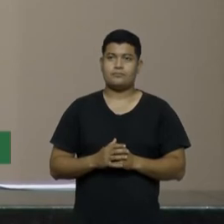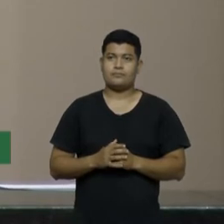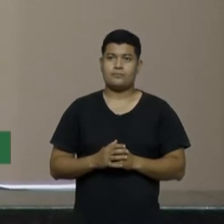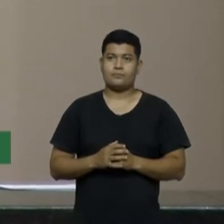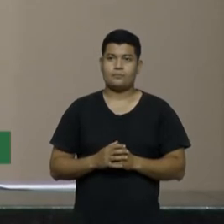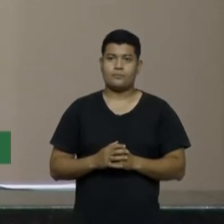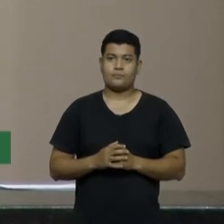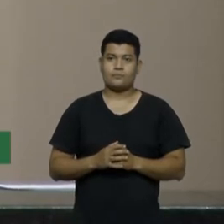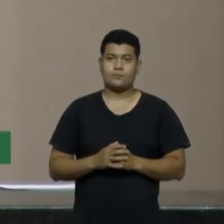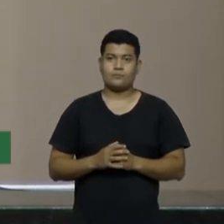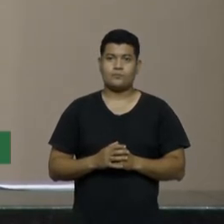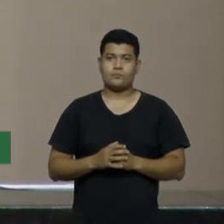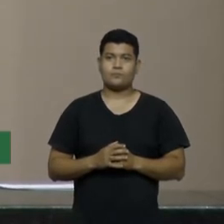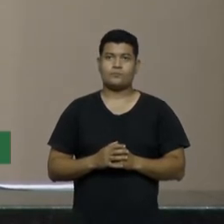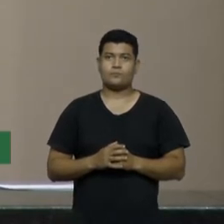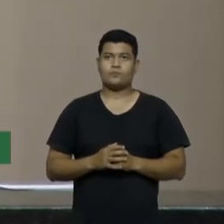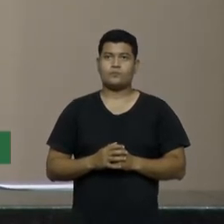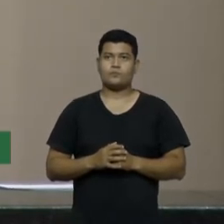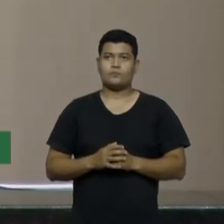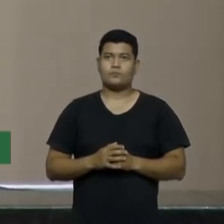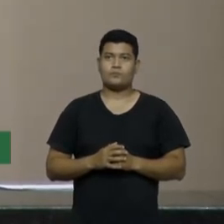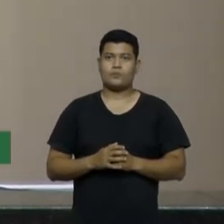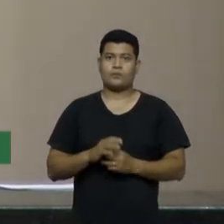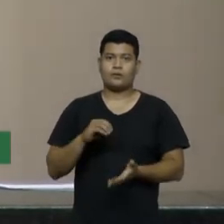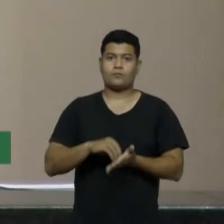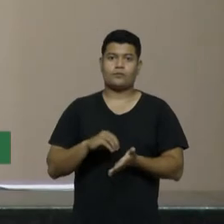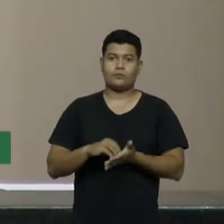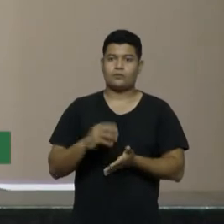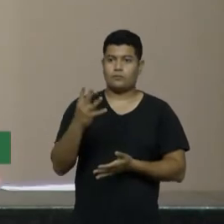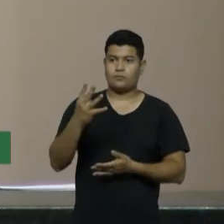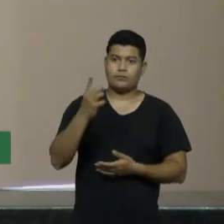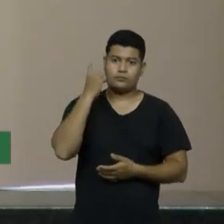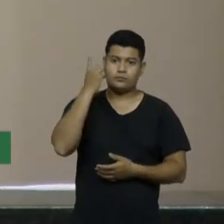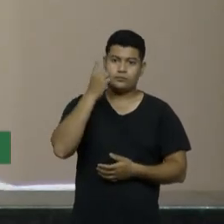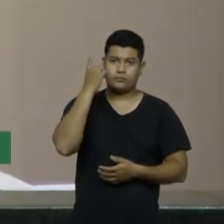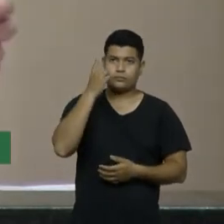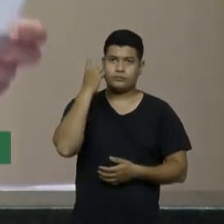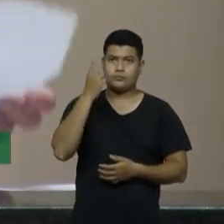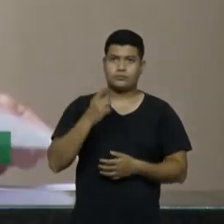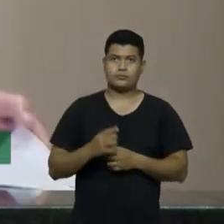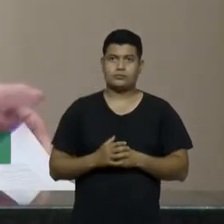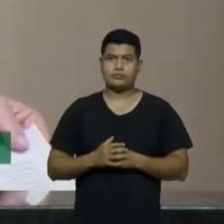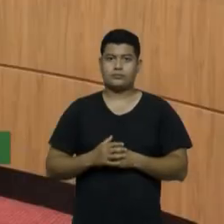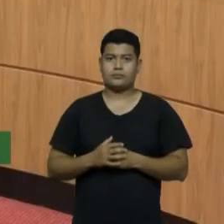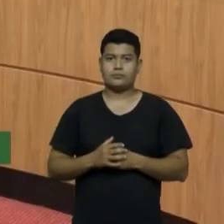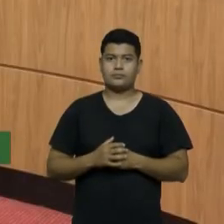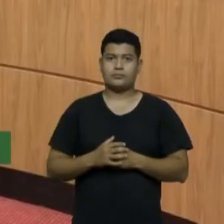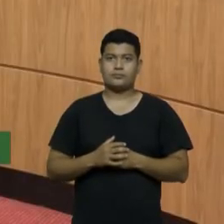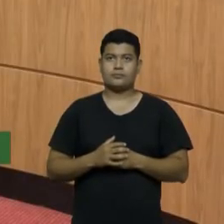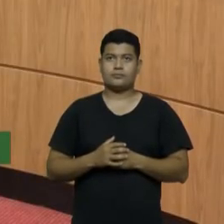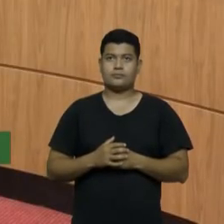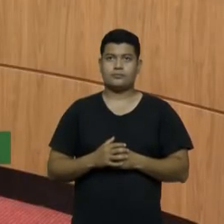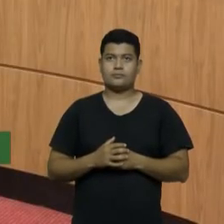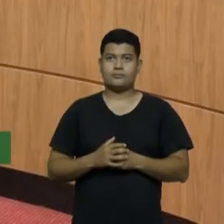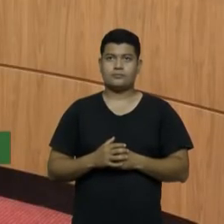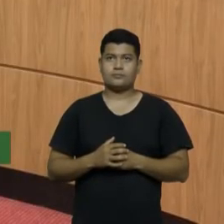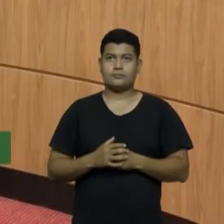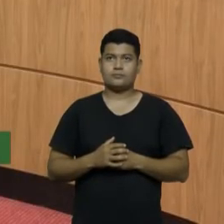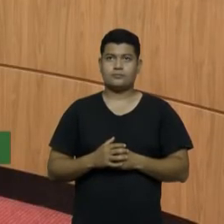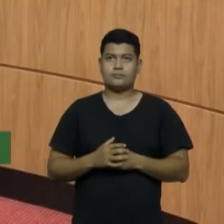Todos os outros, então, também. Faltam mais 4 deputados. Ó, acabamos de perder uma votação do governo porque vocês não estão no plenário,